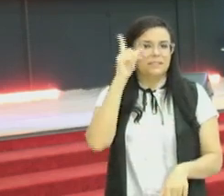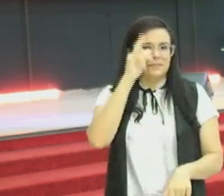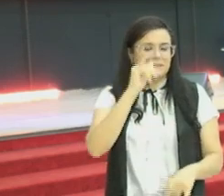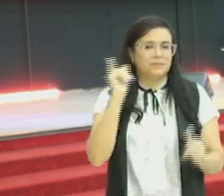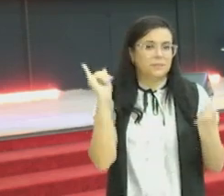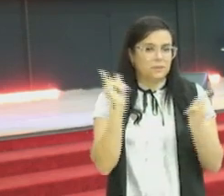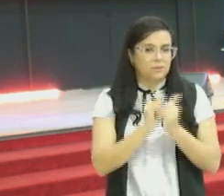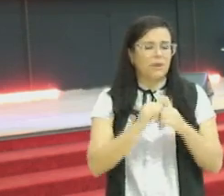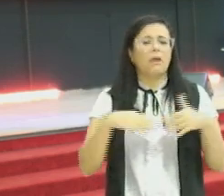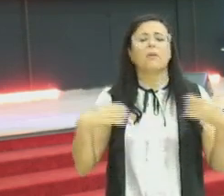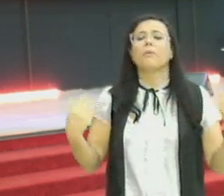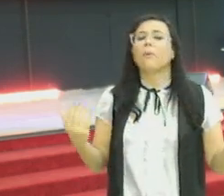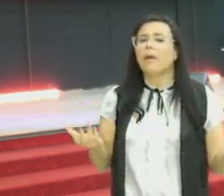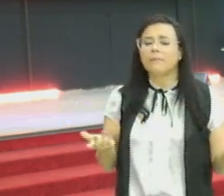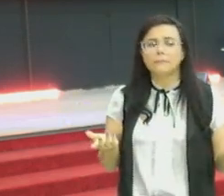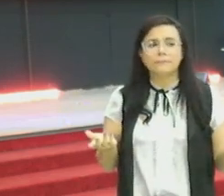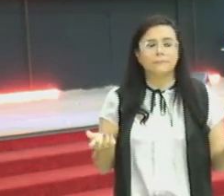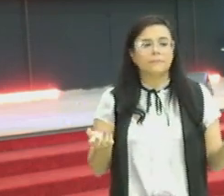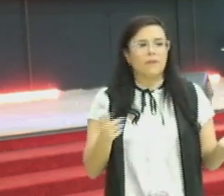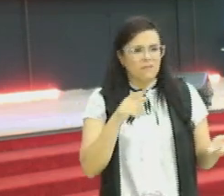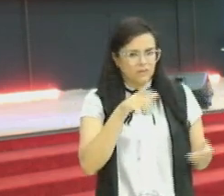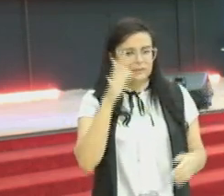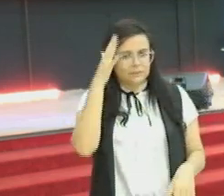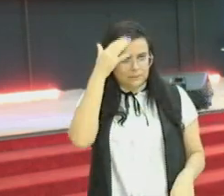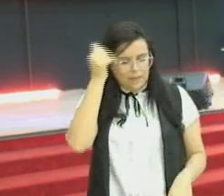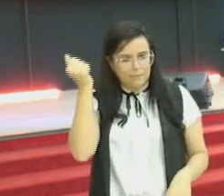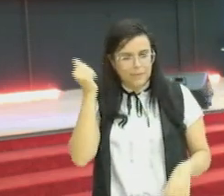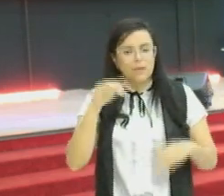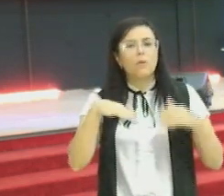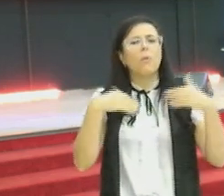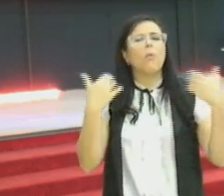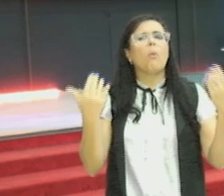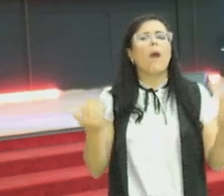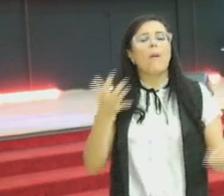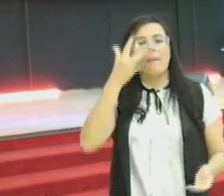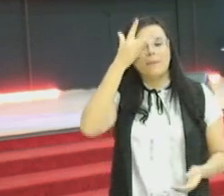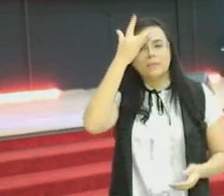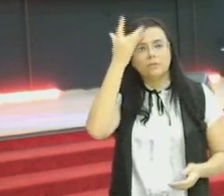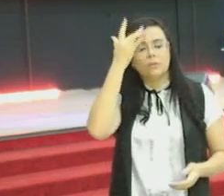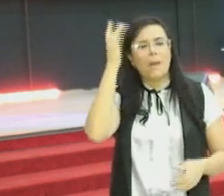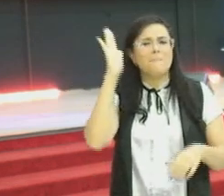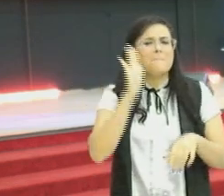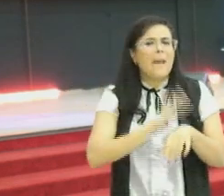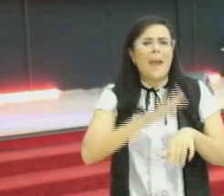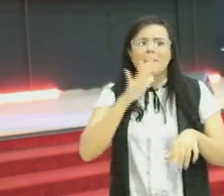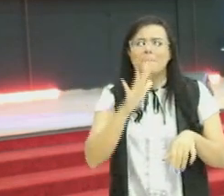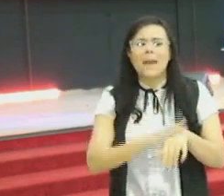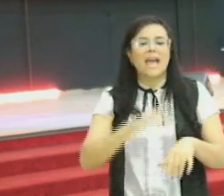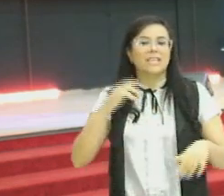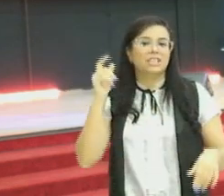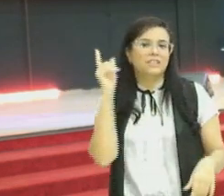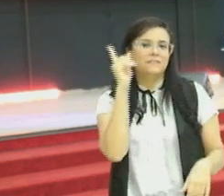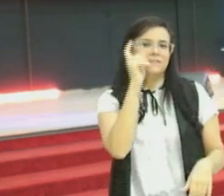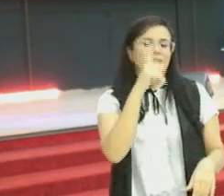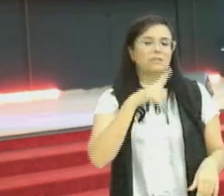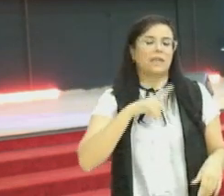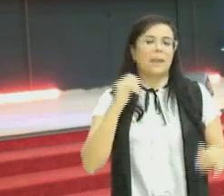Pastor, qual é a pessoa mais difícil que tem para perdoar? Sabe qual é a pessoa mais difícil que tem para